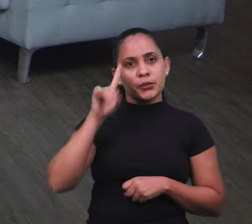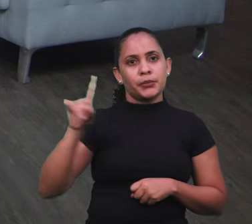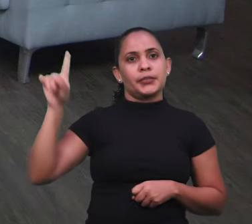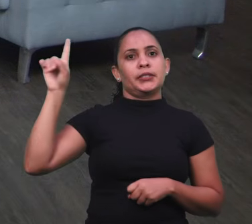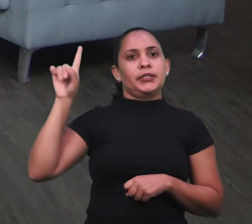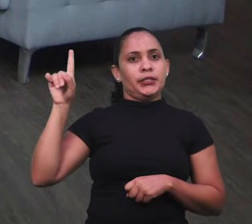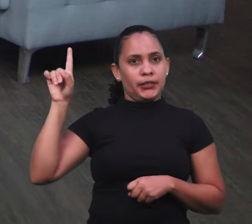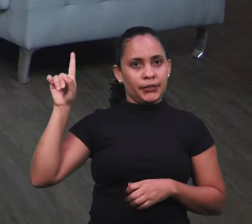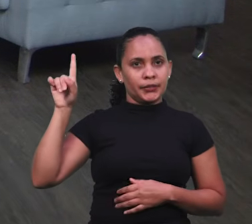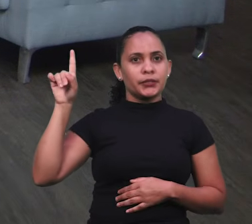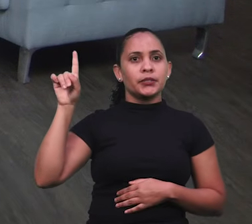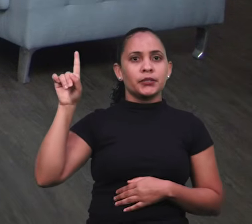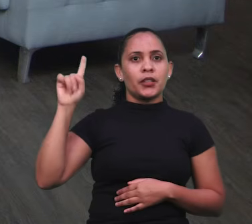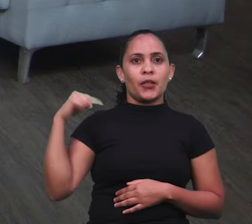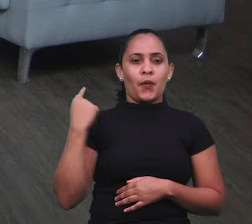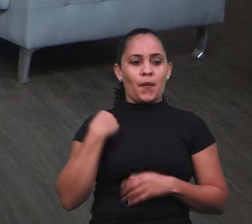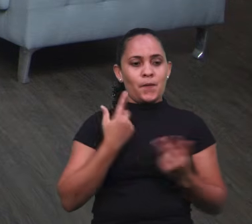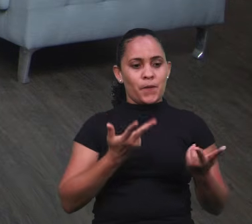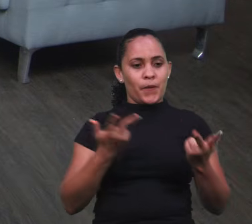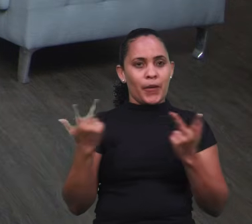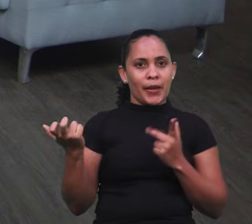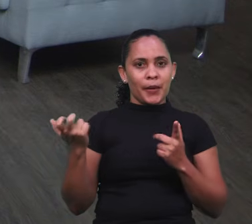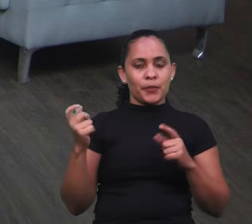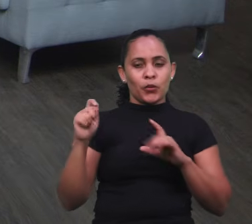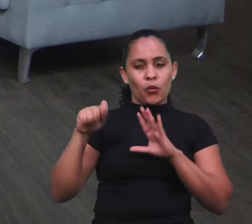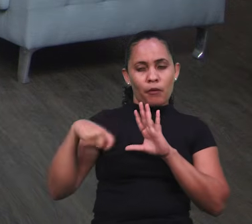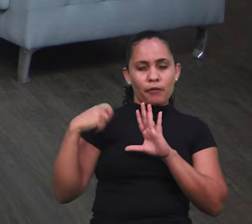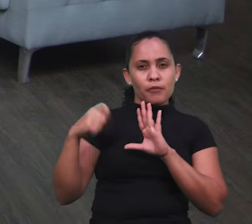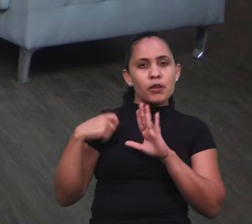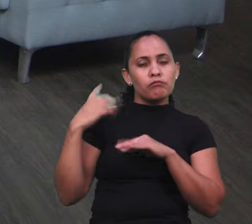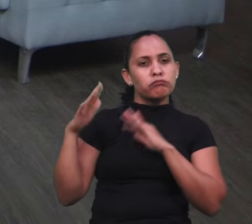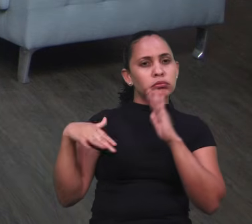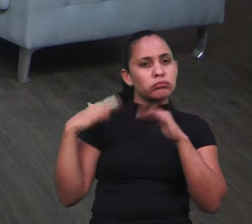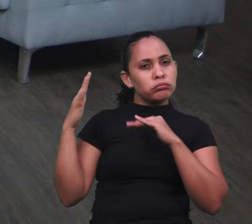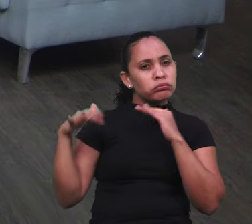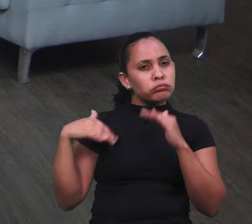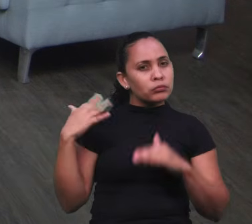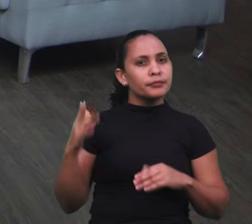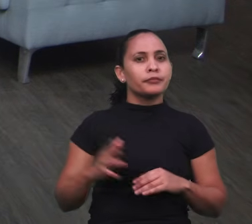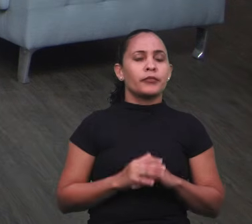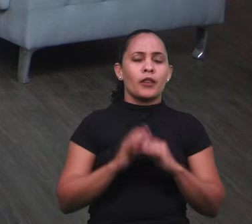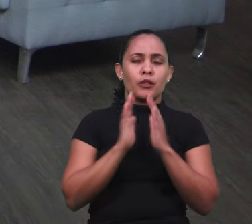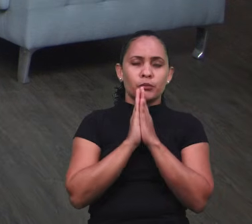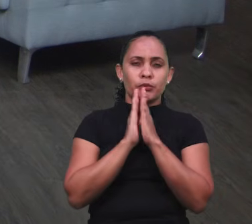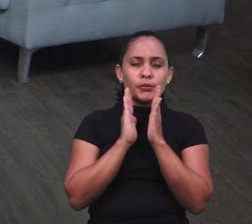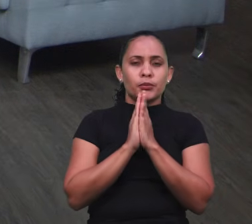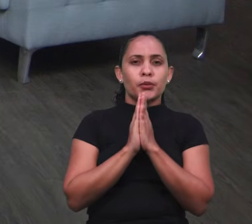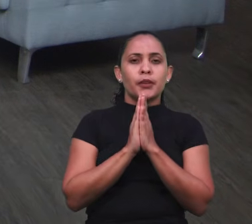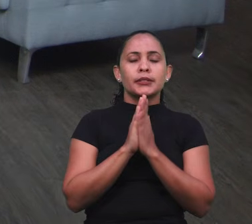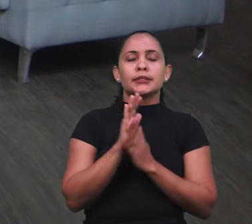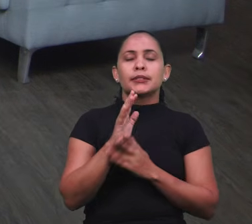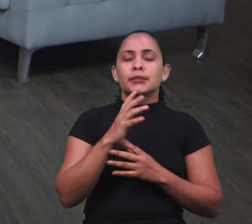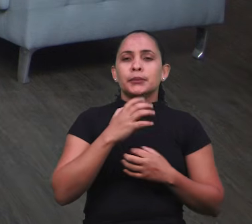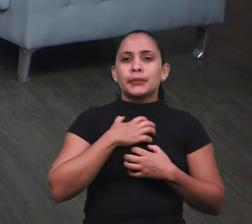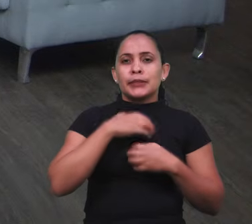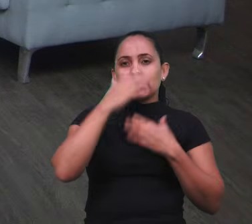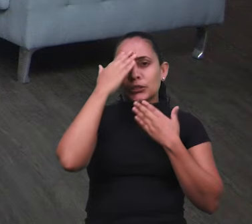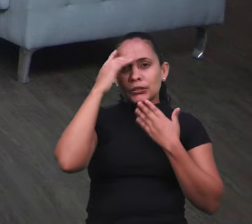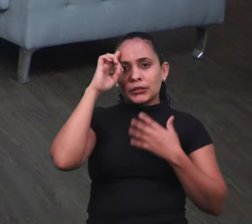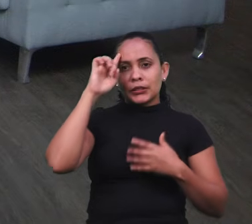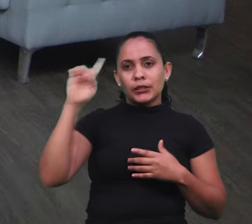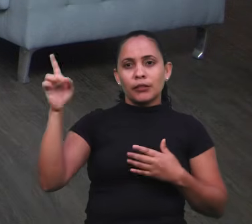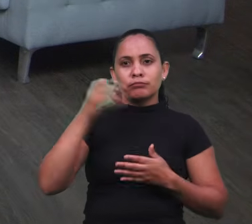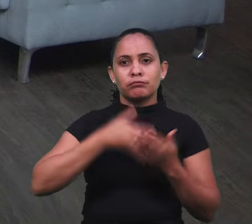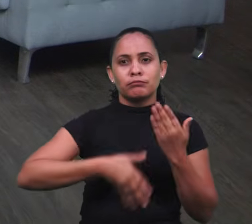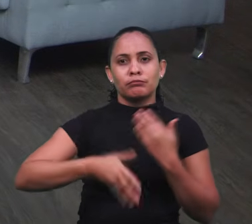muitas experiências com o Senhor, o Marco, até vimos no vídeo, né? O fruto da oração, o crescimento,